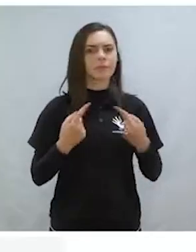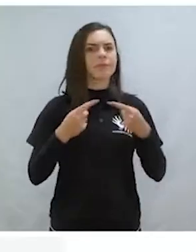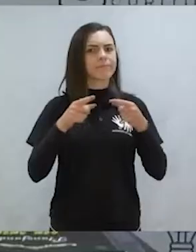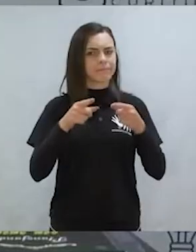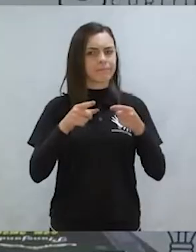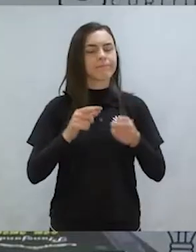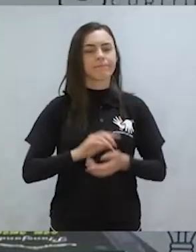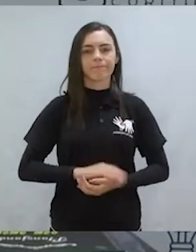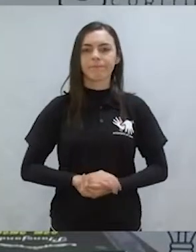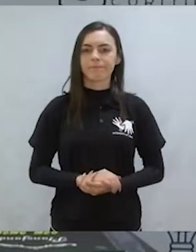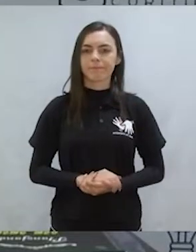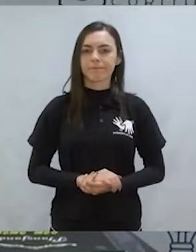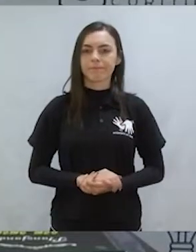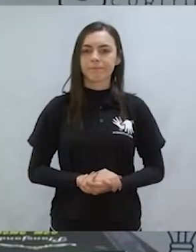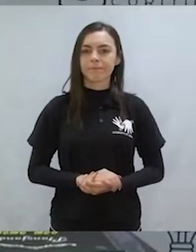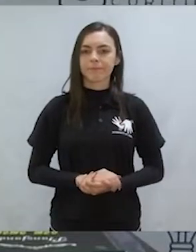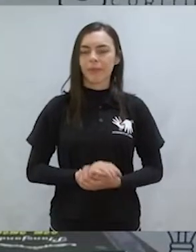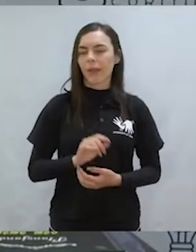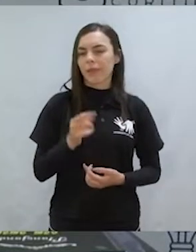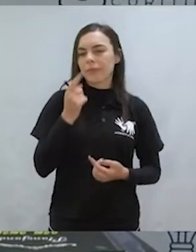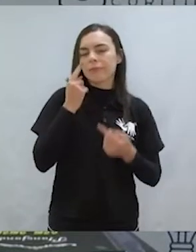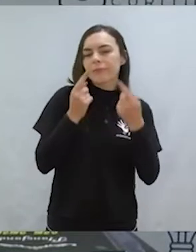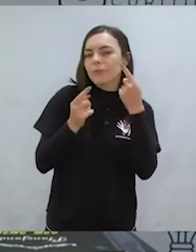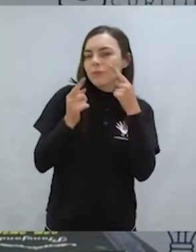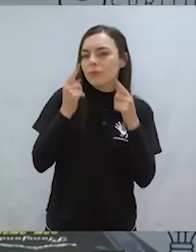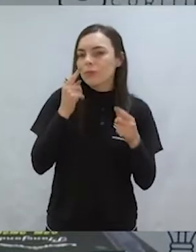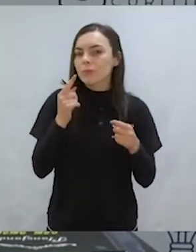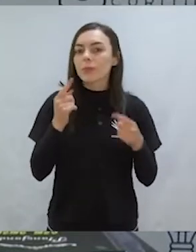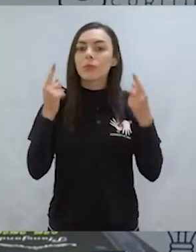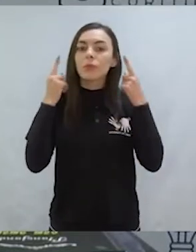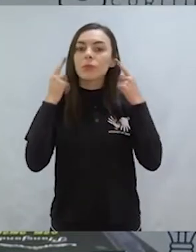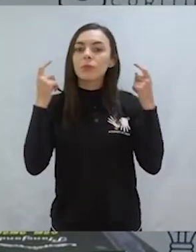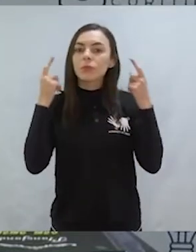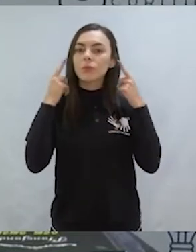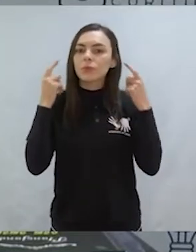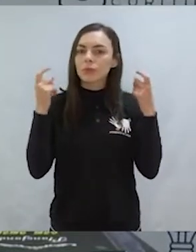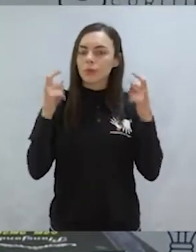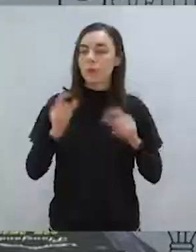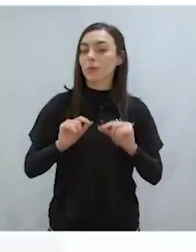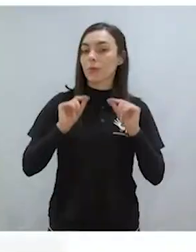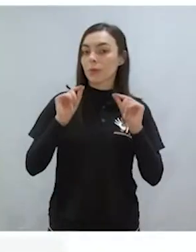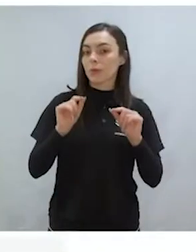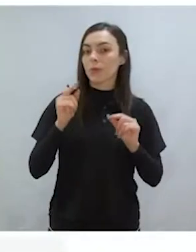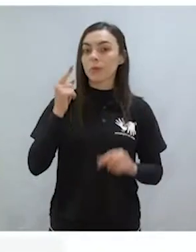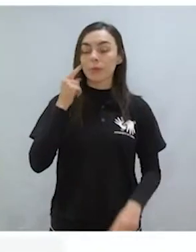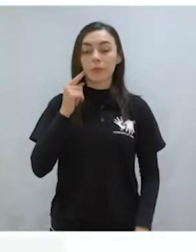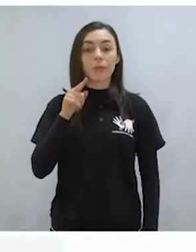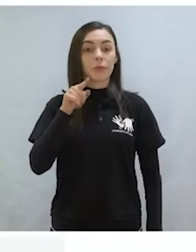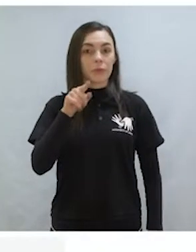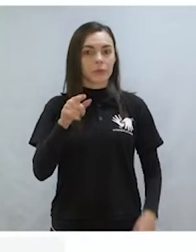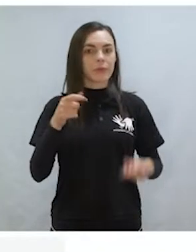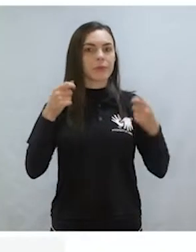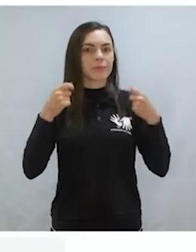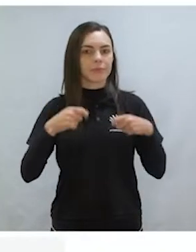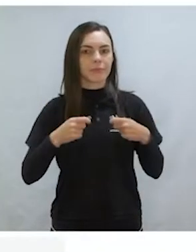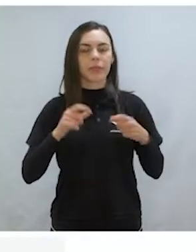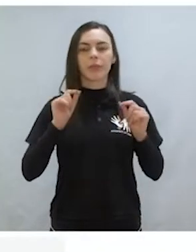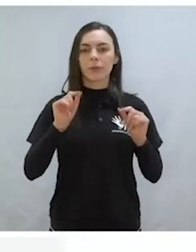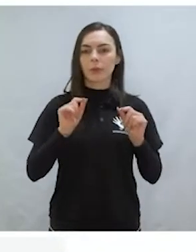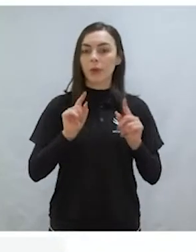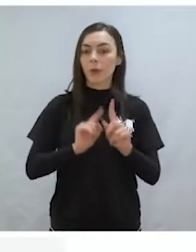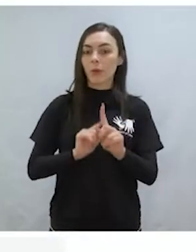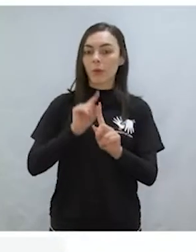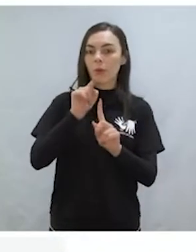um desafio para vocês. É uma adivinha. Que som é esse? Então, olhem lá. Vocês